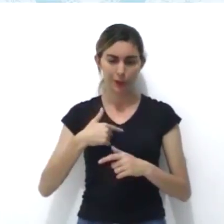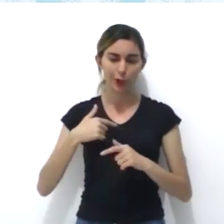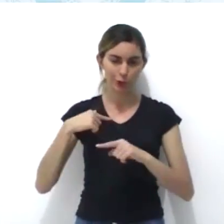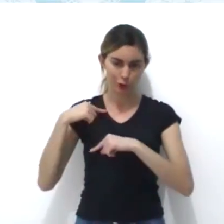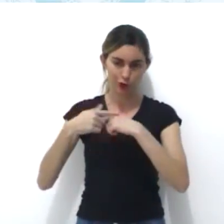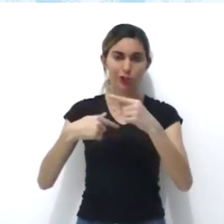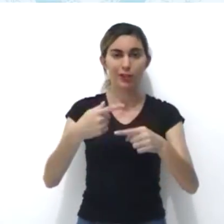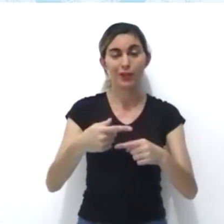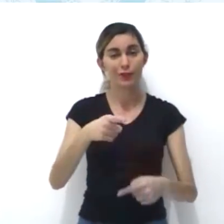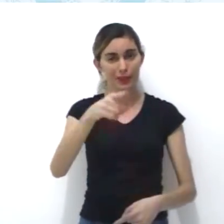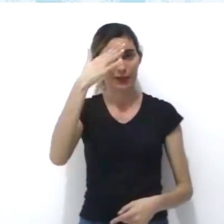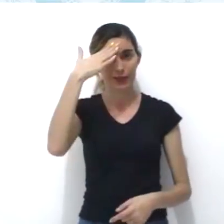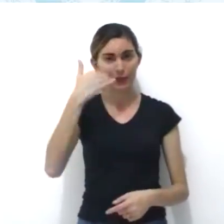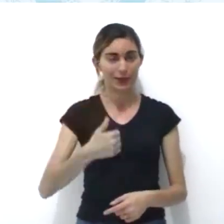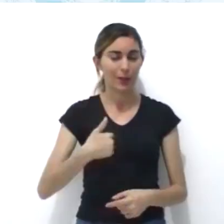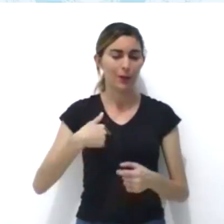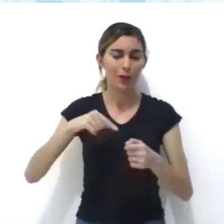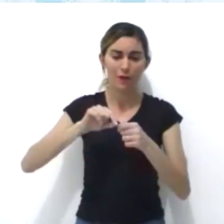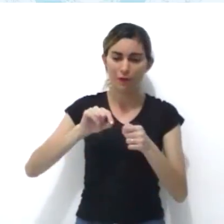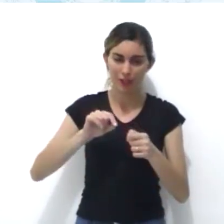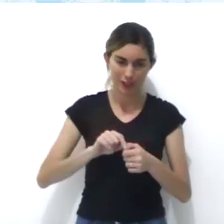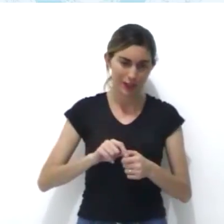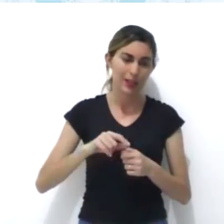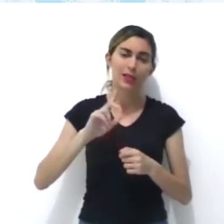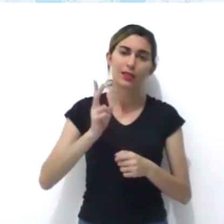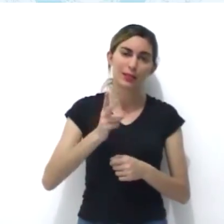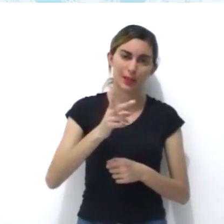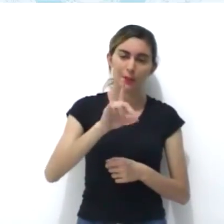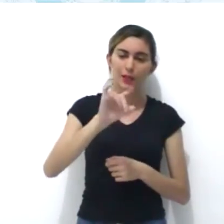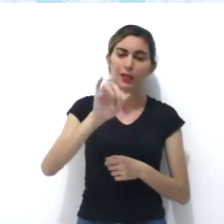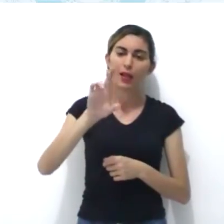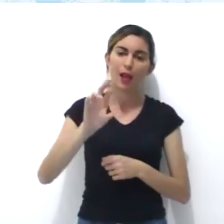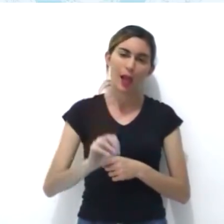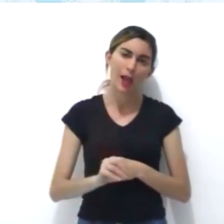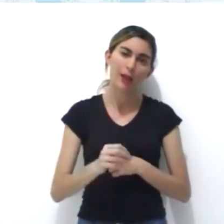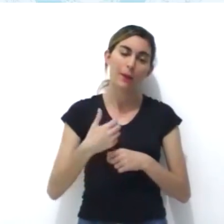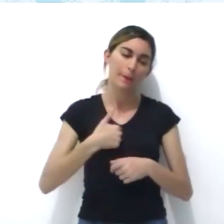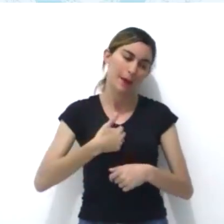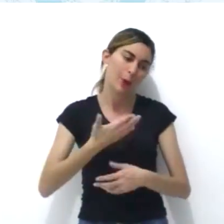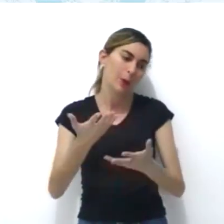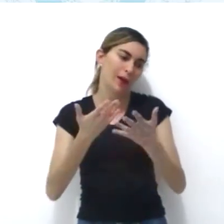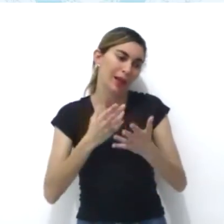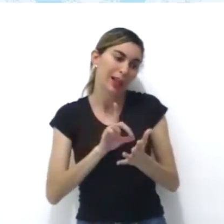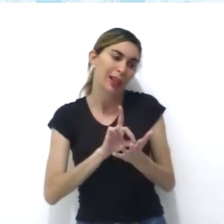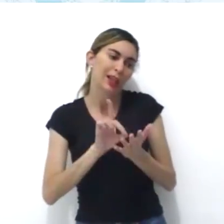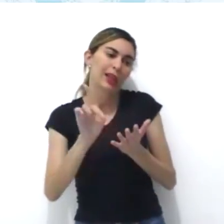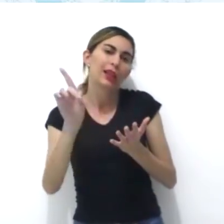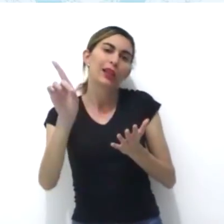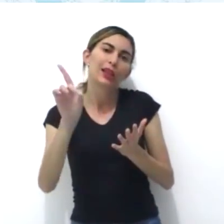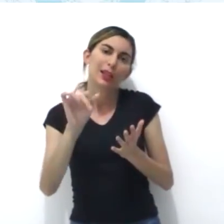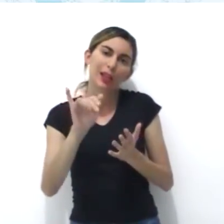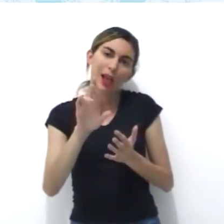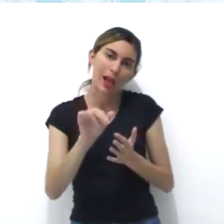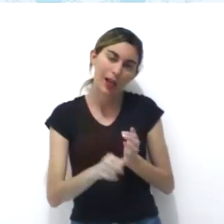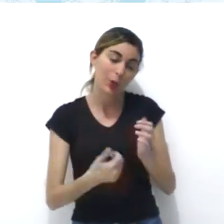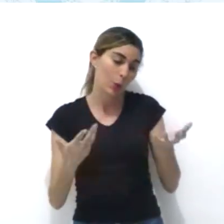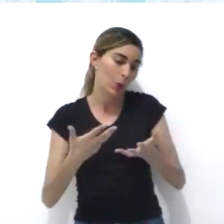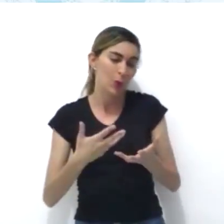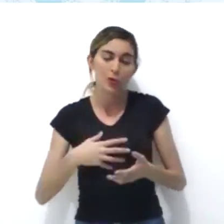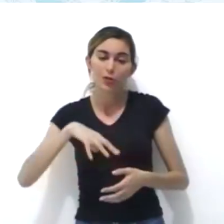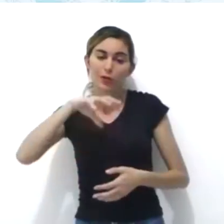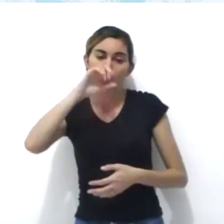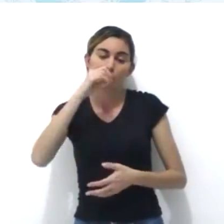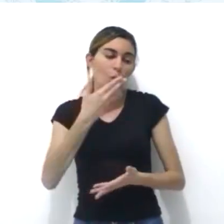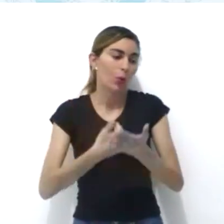for da minha geração, você vai saber que a gente fazia diários, né? Meu querido diário, hoje eu